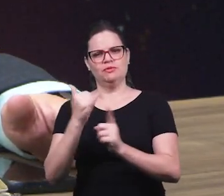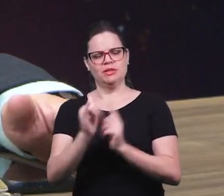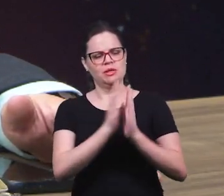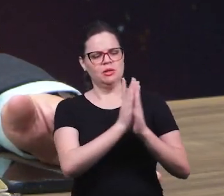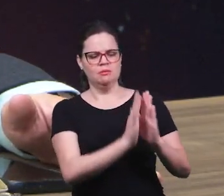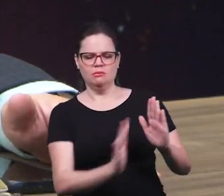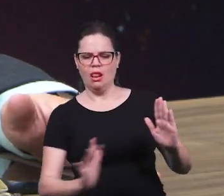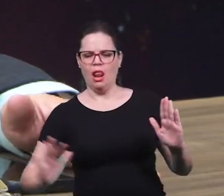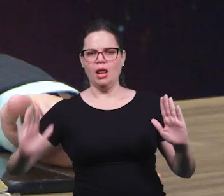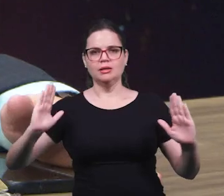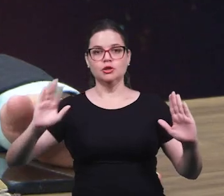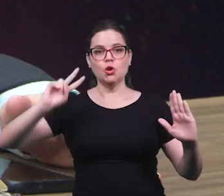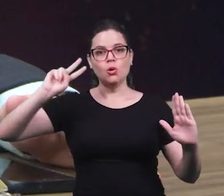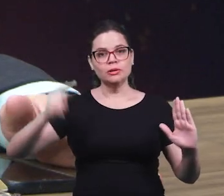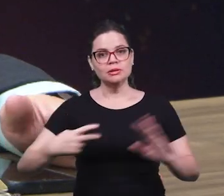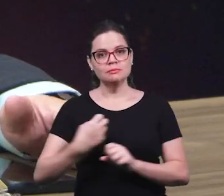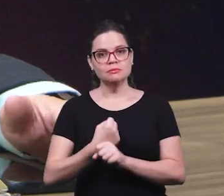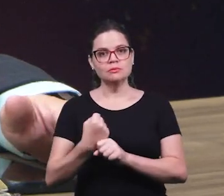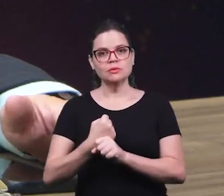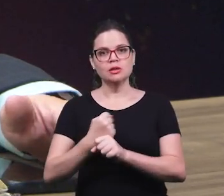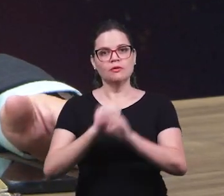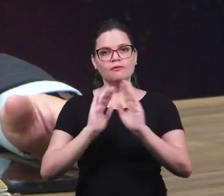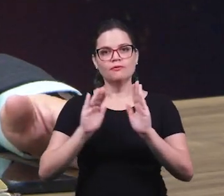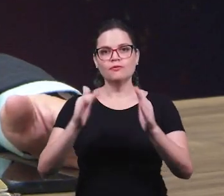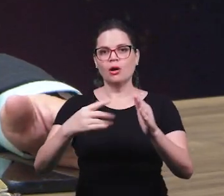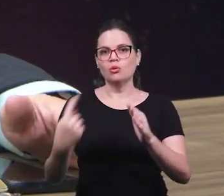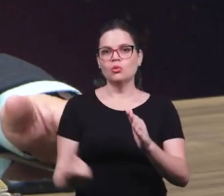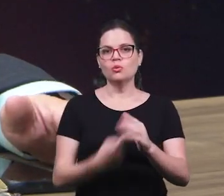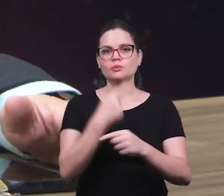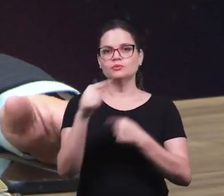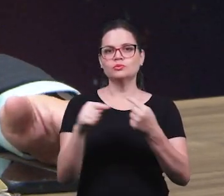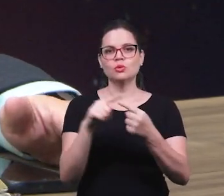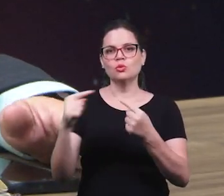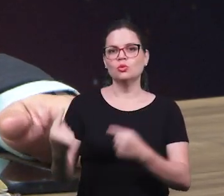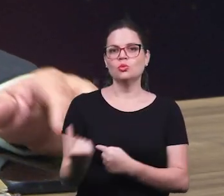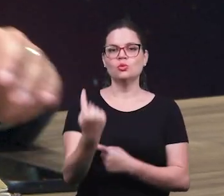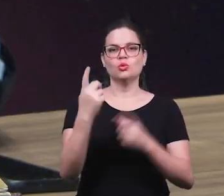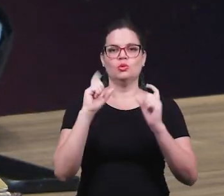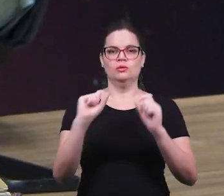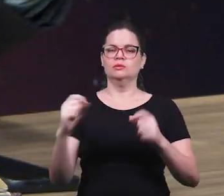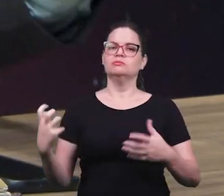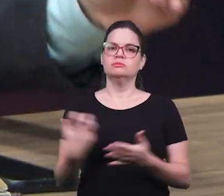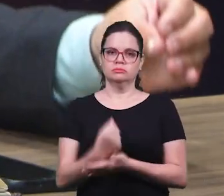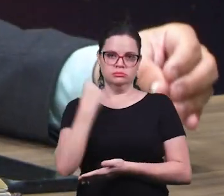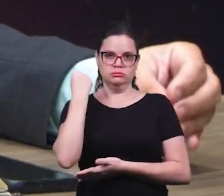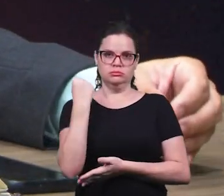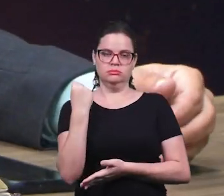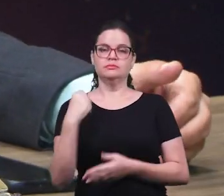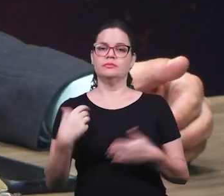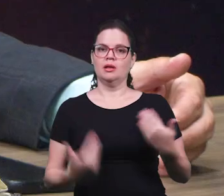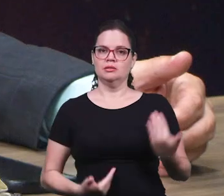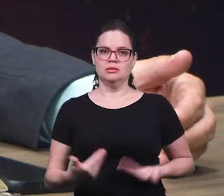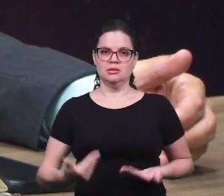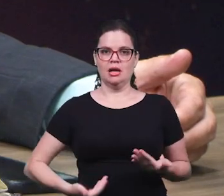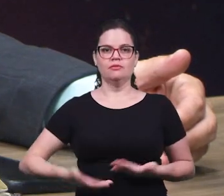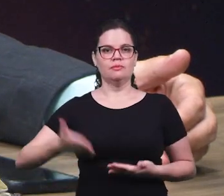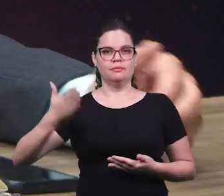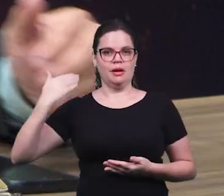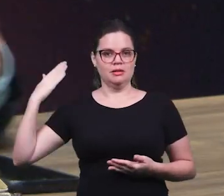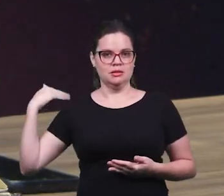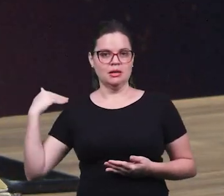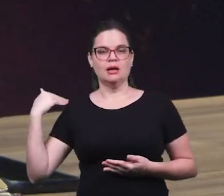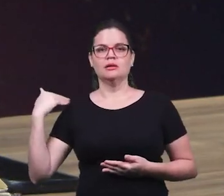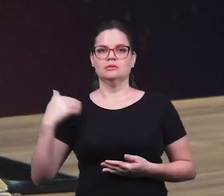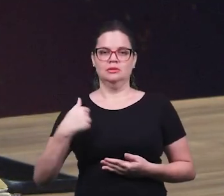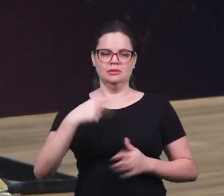ela afunila para esse momento do arrebatamento, para o momento que nós seremos arrebatados. Os servos do passado, que morreram em Cristo,